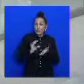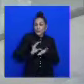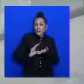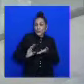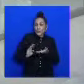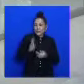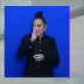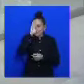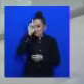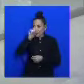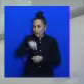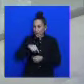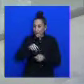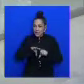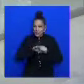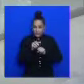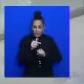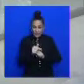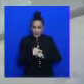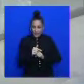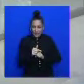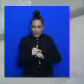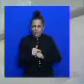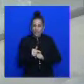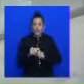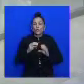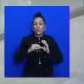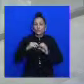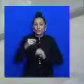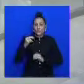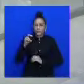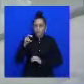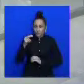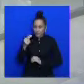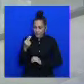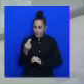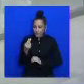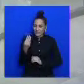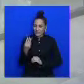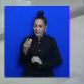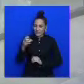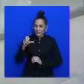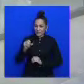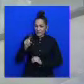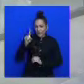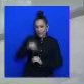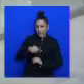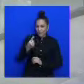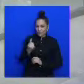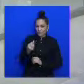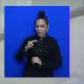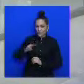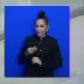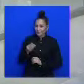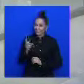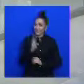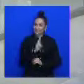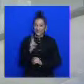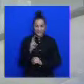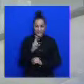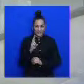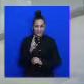prêmio estimado para o Super 7, concurso número 239, é de